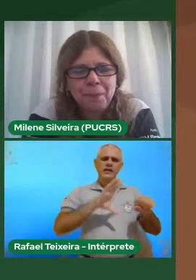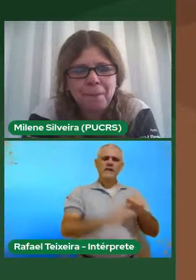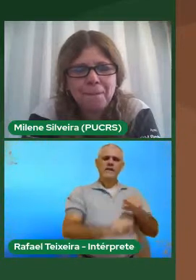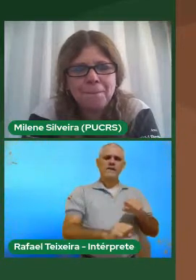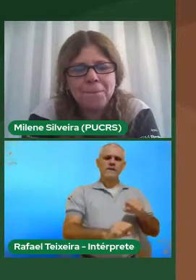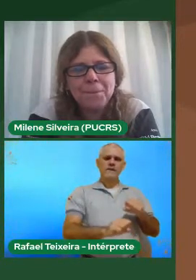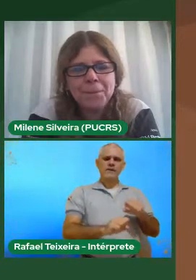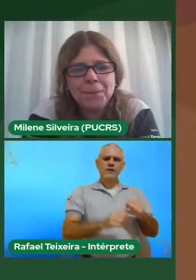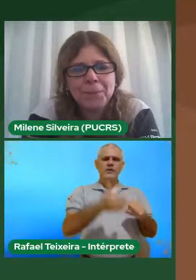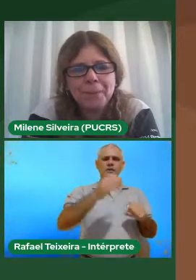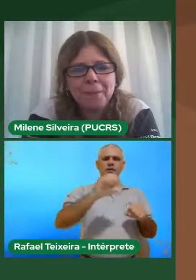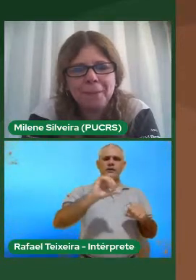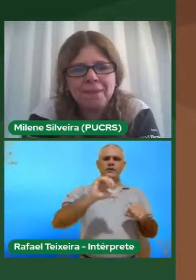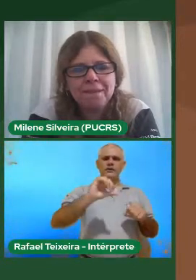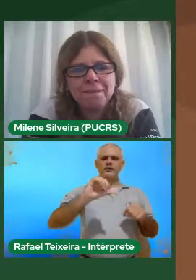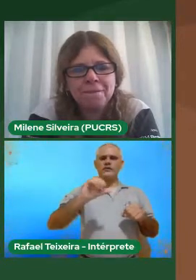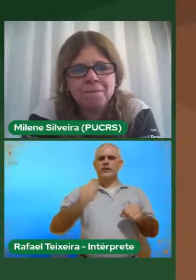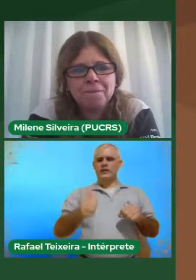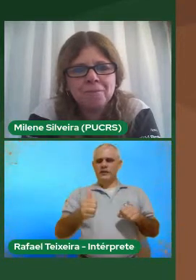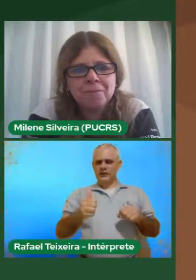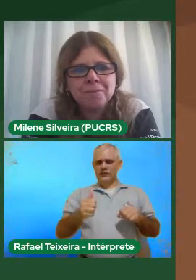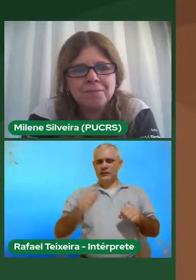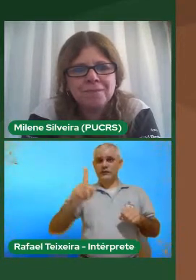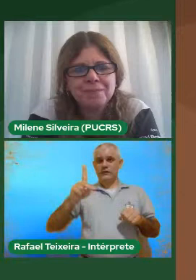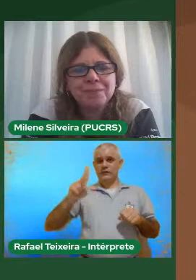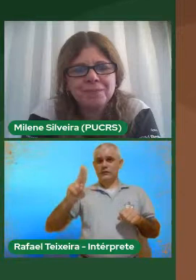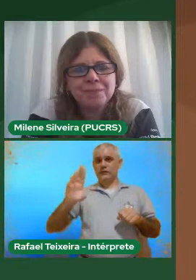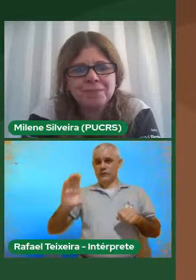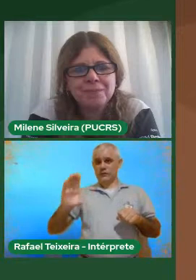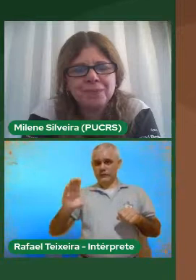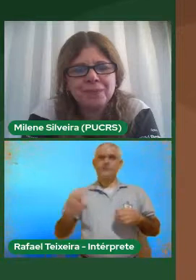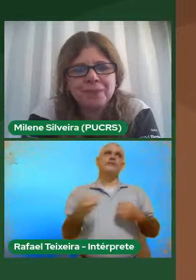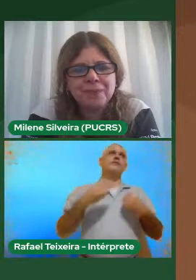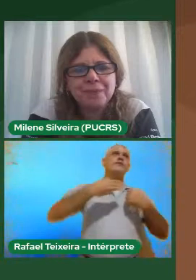1991 pela PUC do Rio Grande do Sul, seu mestrado em computação em